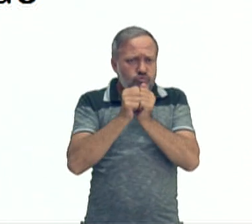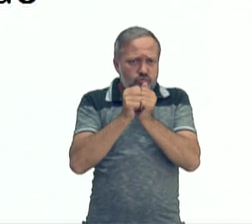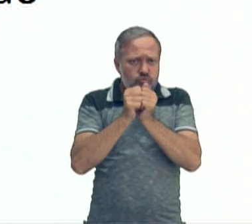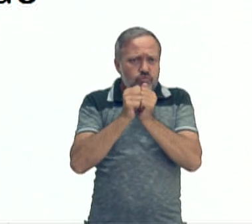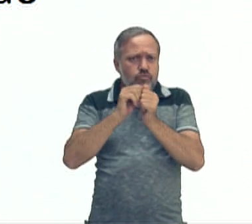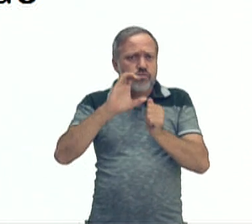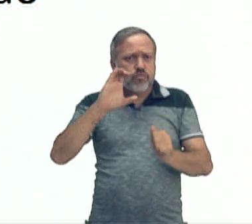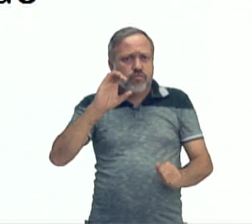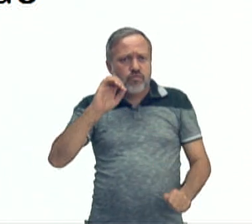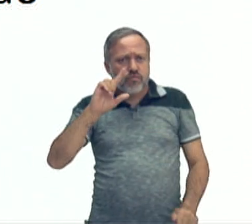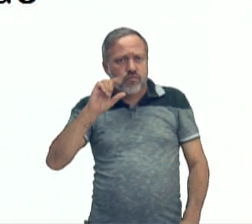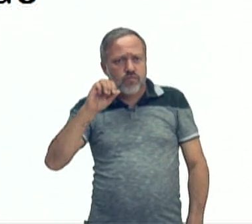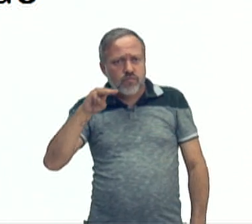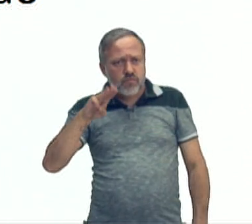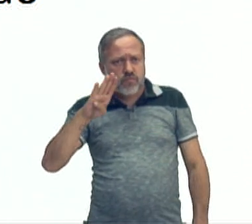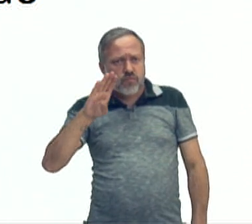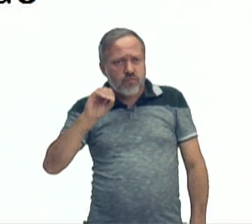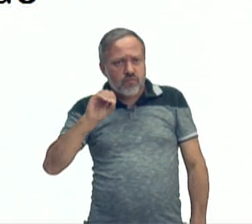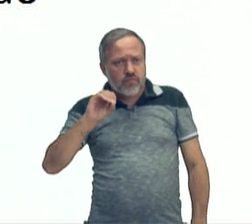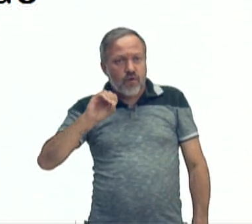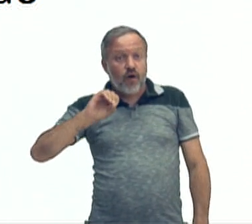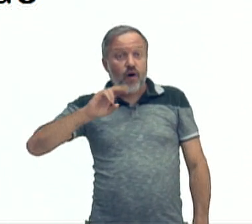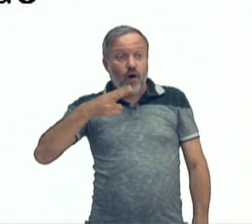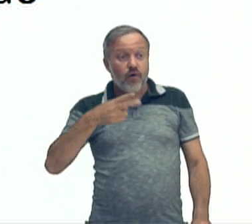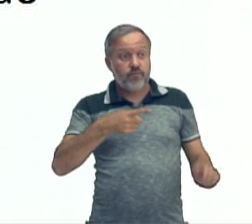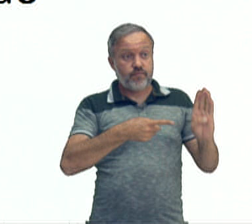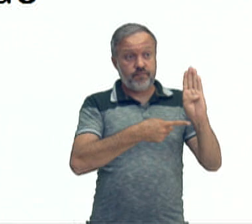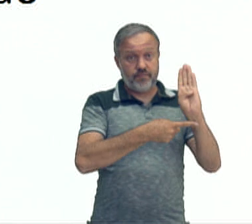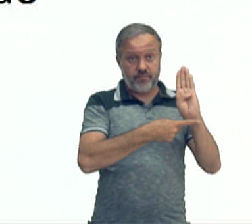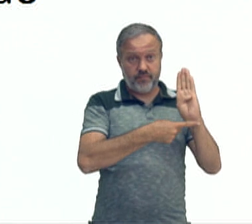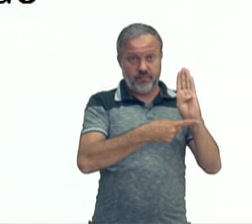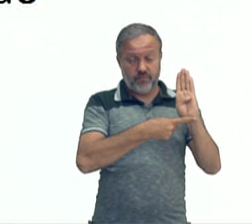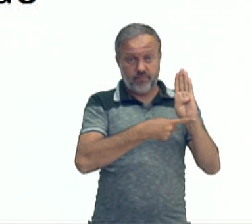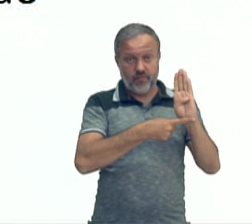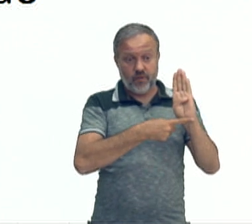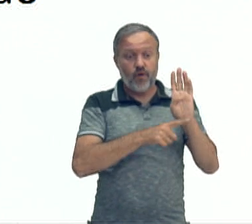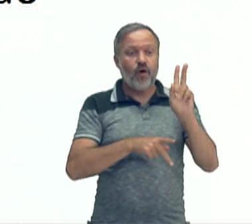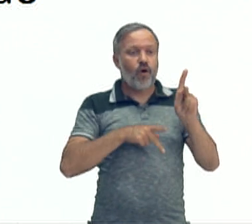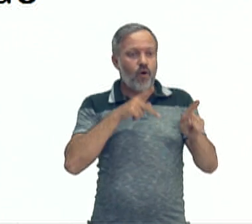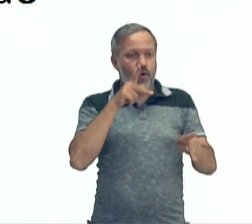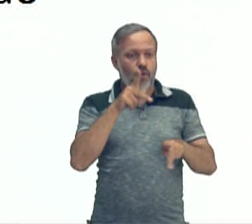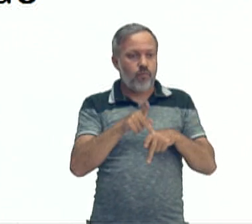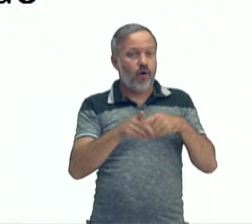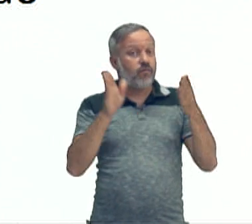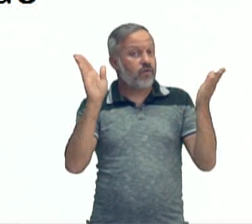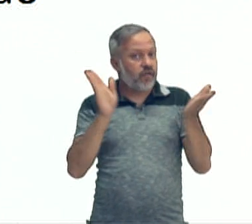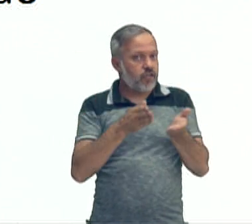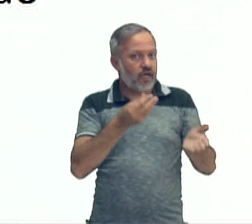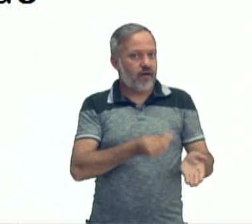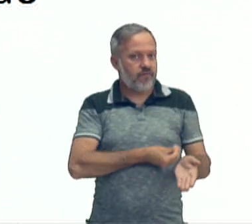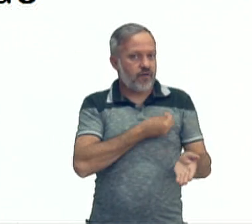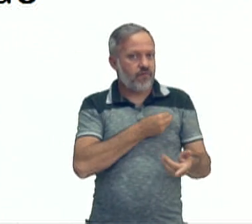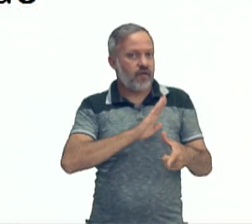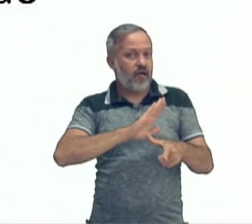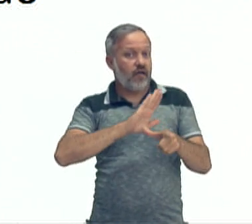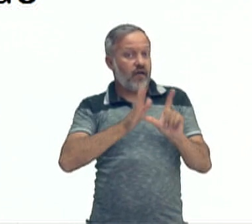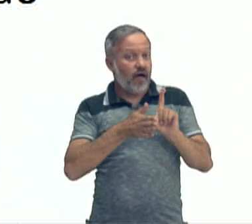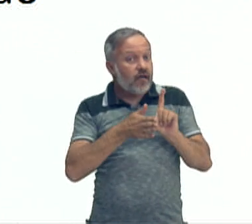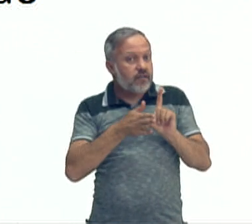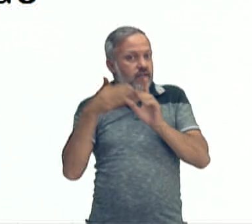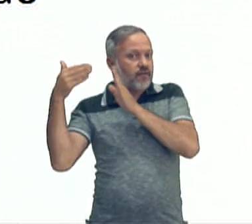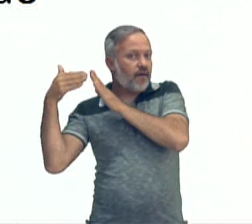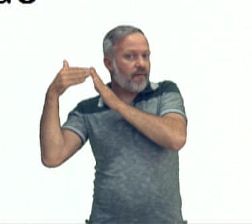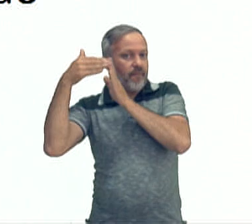junto? Ou letra B, os povos nativos que já estavam na América antes da chegada de Colombo? Que